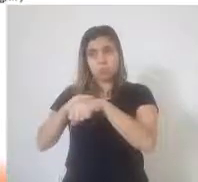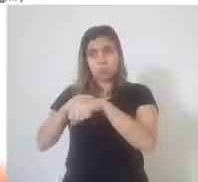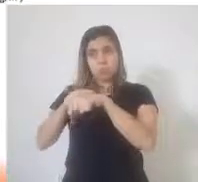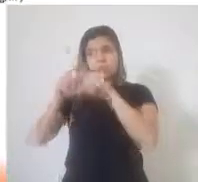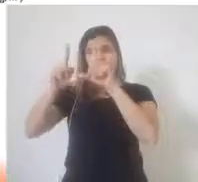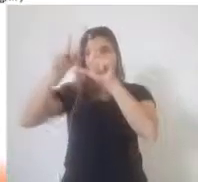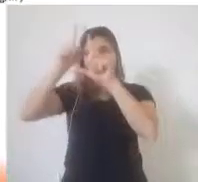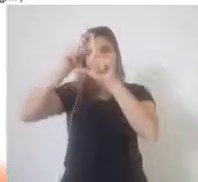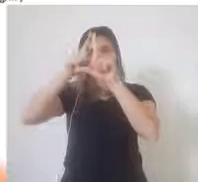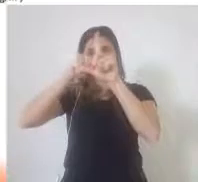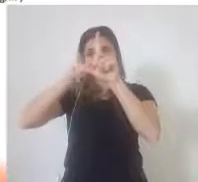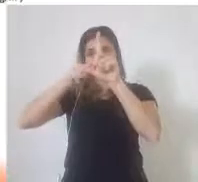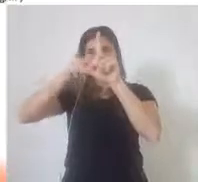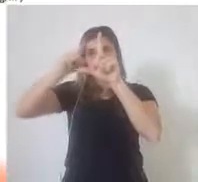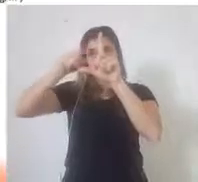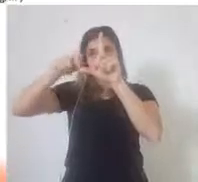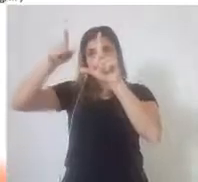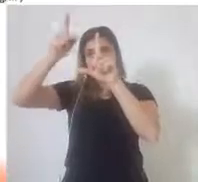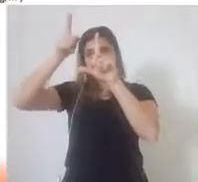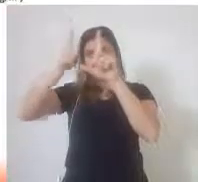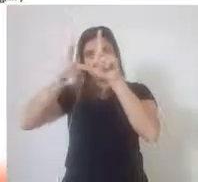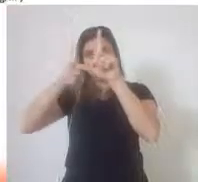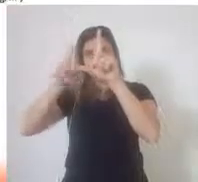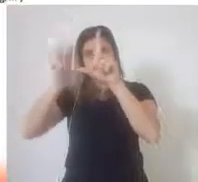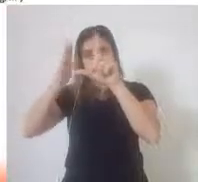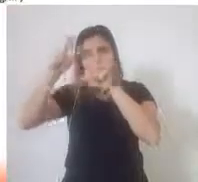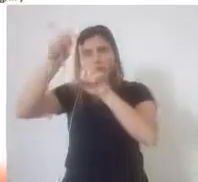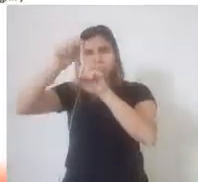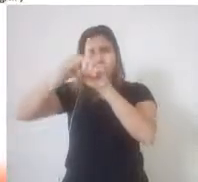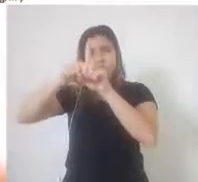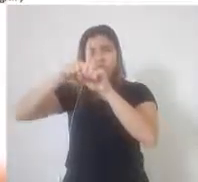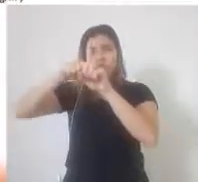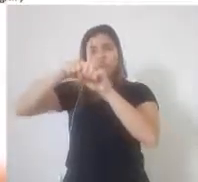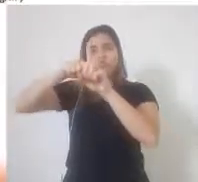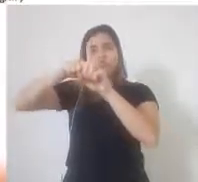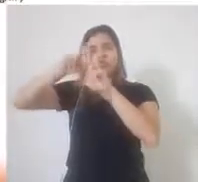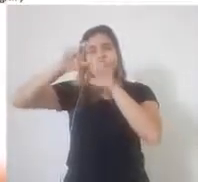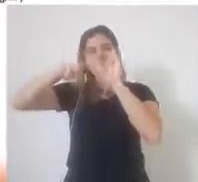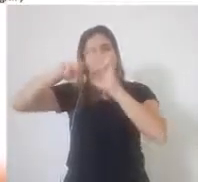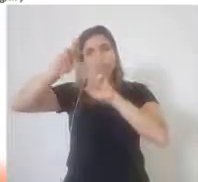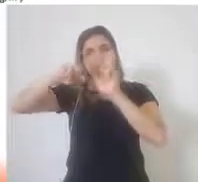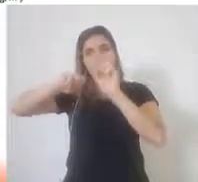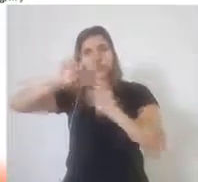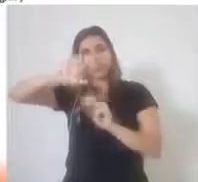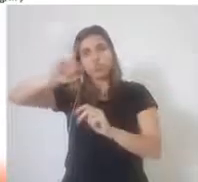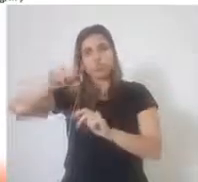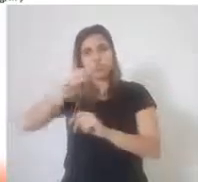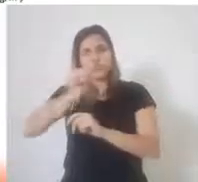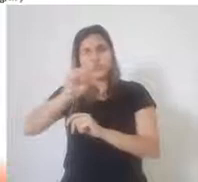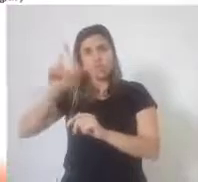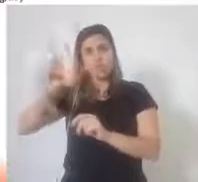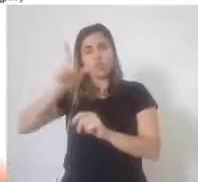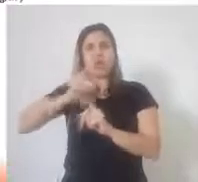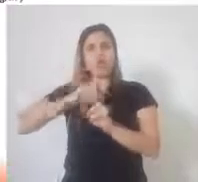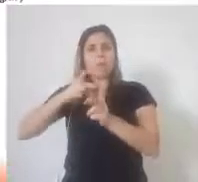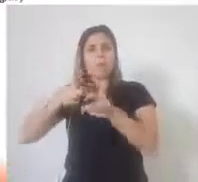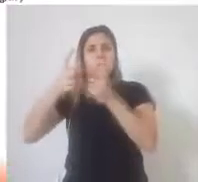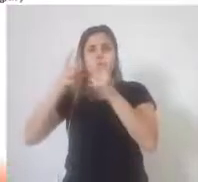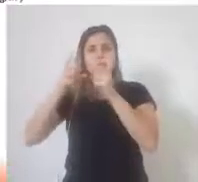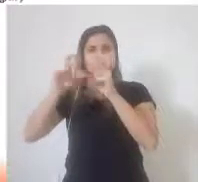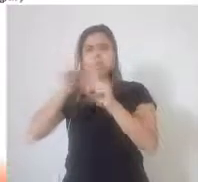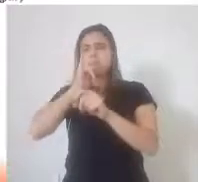momento aqui, né, do ano, entre junho e julho, a